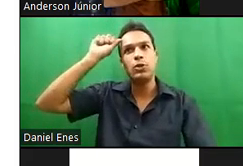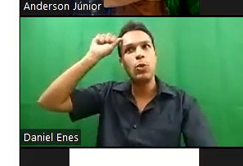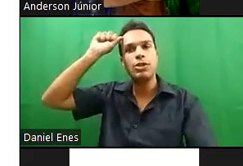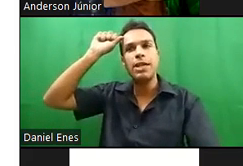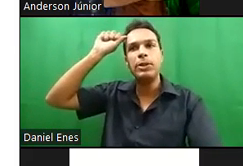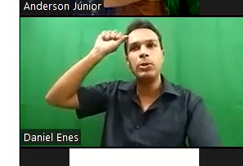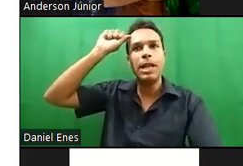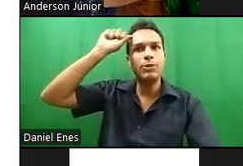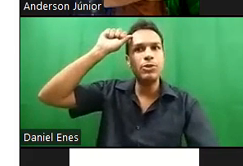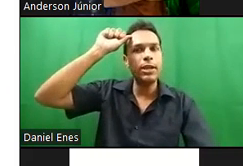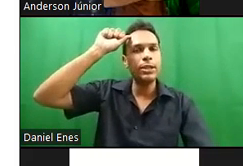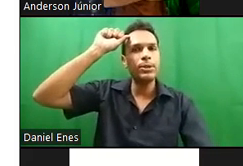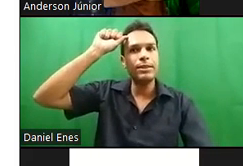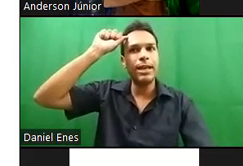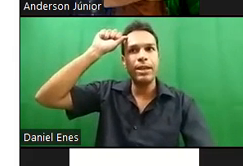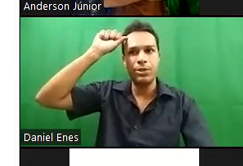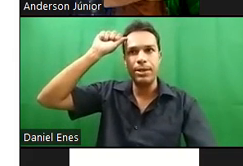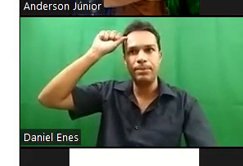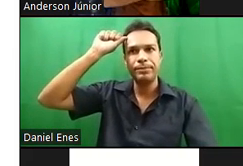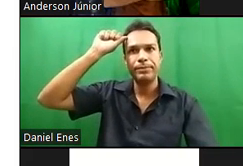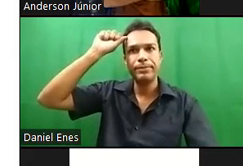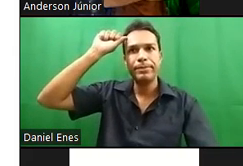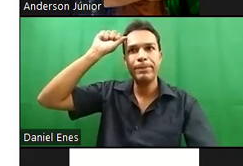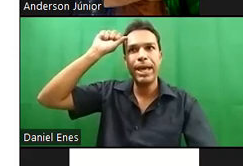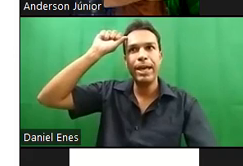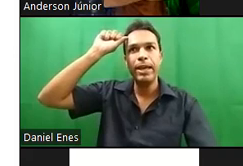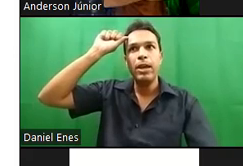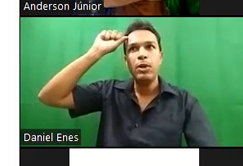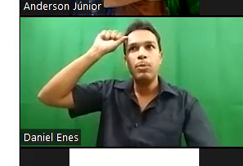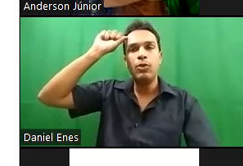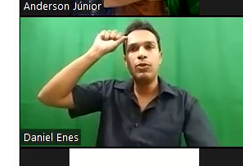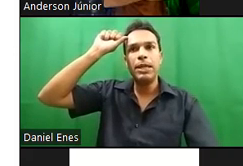frente, encostada no lado direito da testa, né?